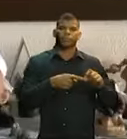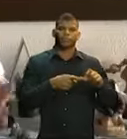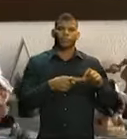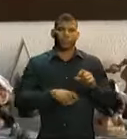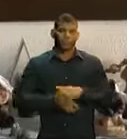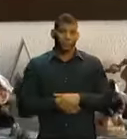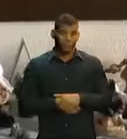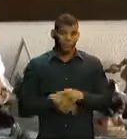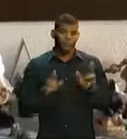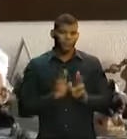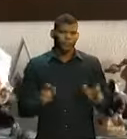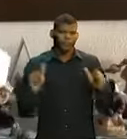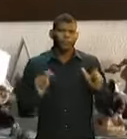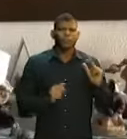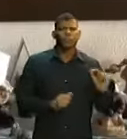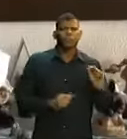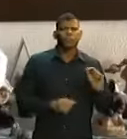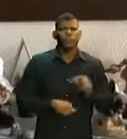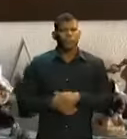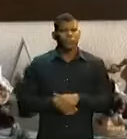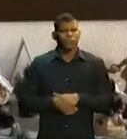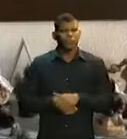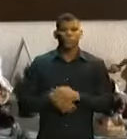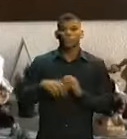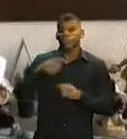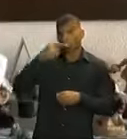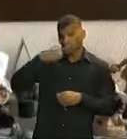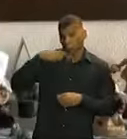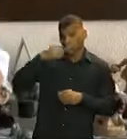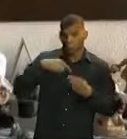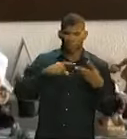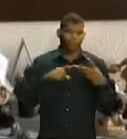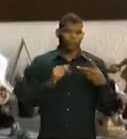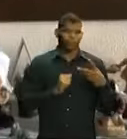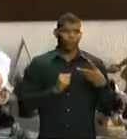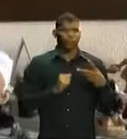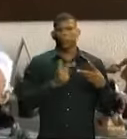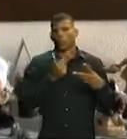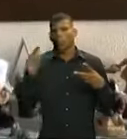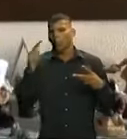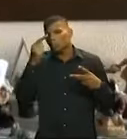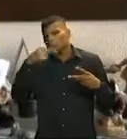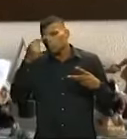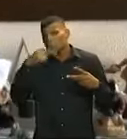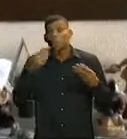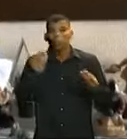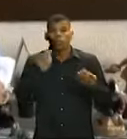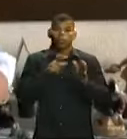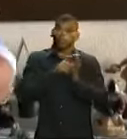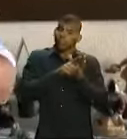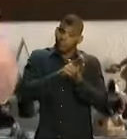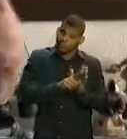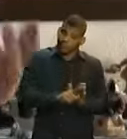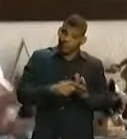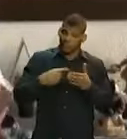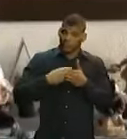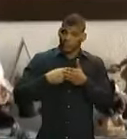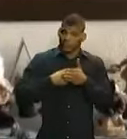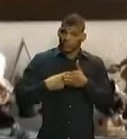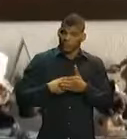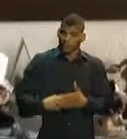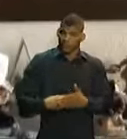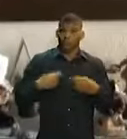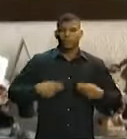forma de diferenciar uma síndrome gripal da outra é através dos exames laboratoriais, através do